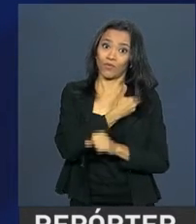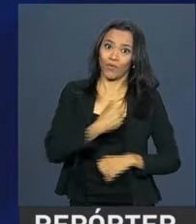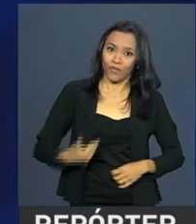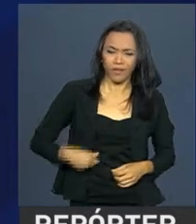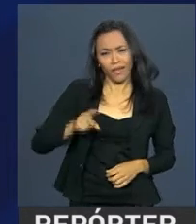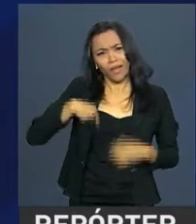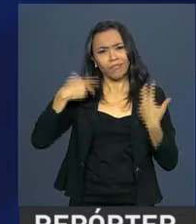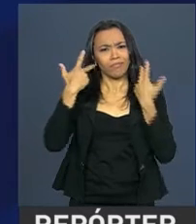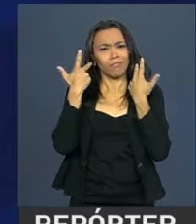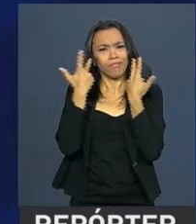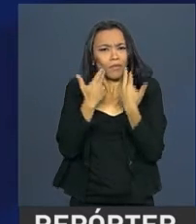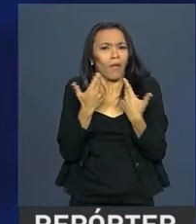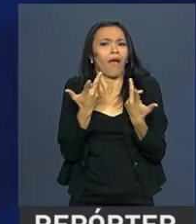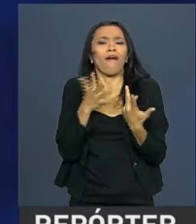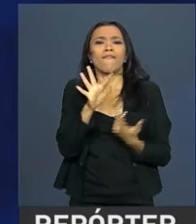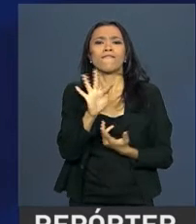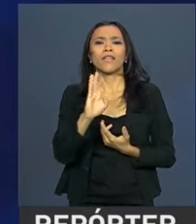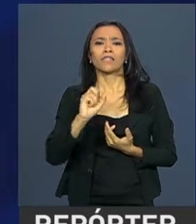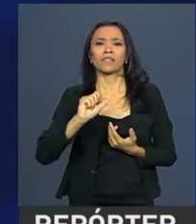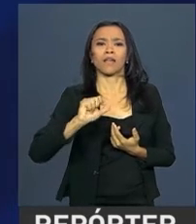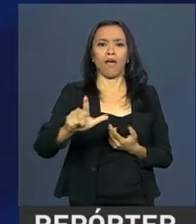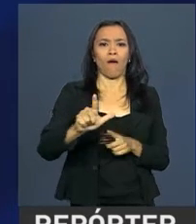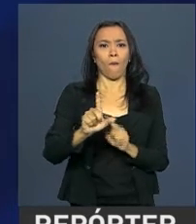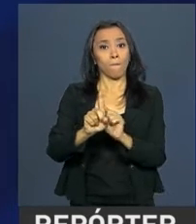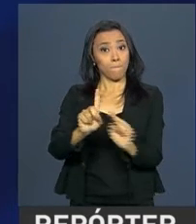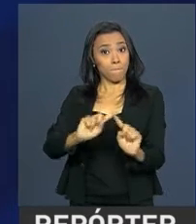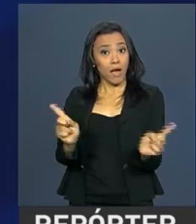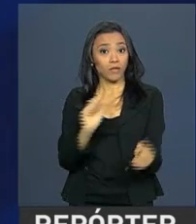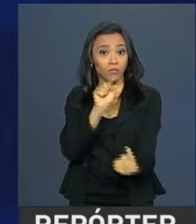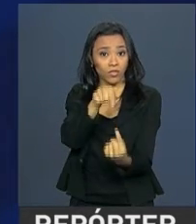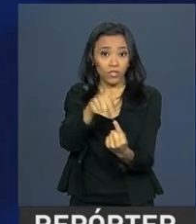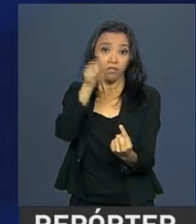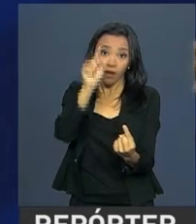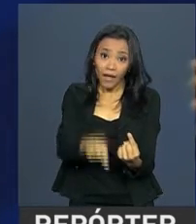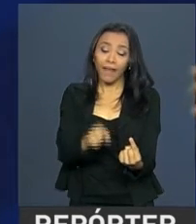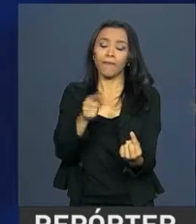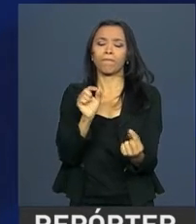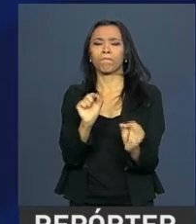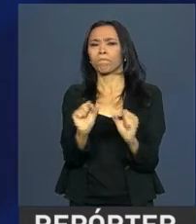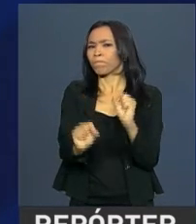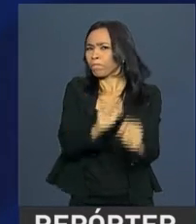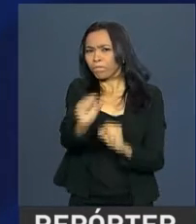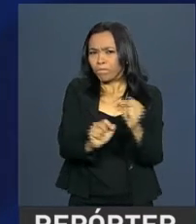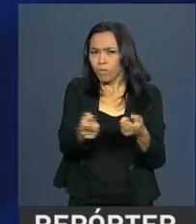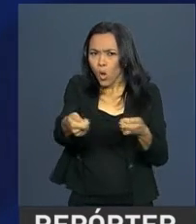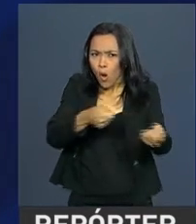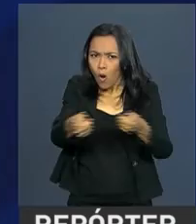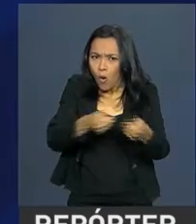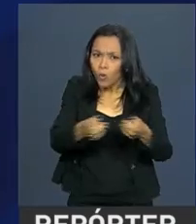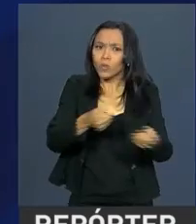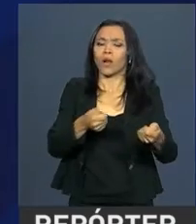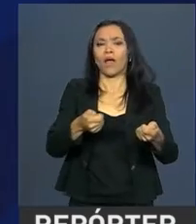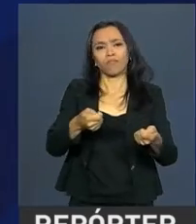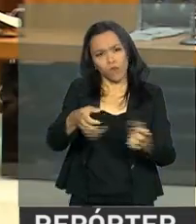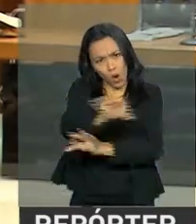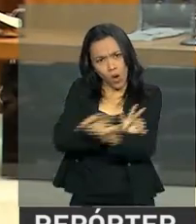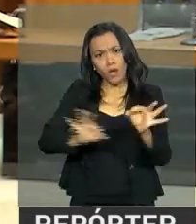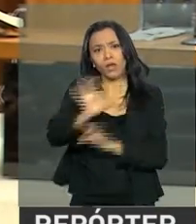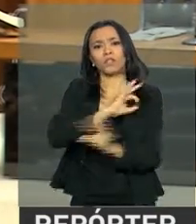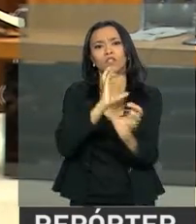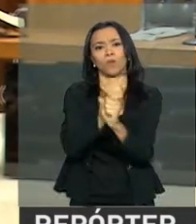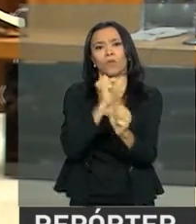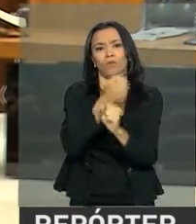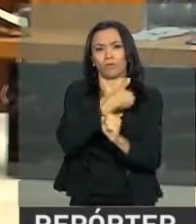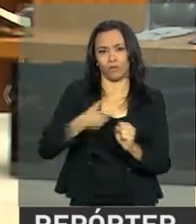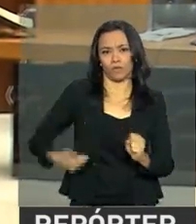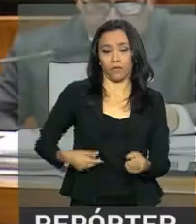de natureza fiscal, mas que visa exatamente a reposicionar as contas públicas no nosso país. O chamado